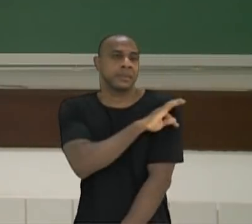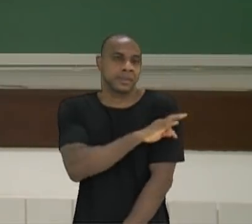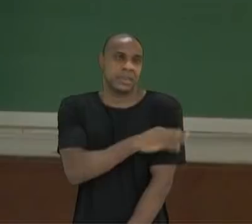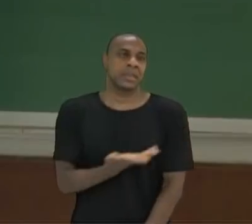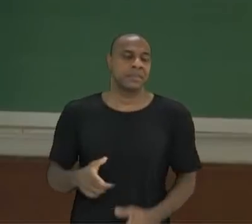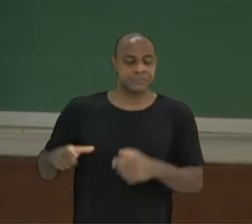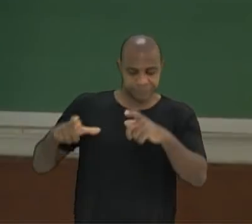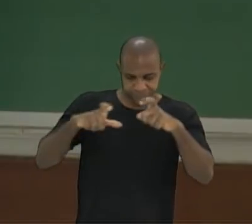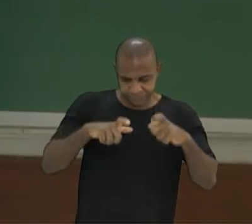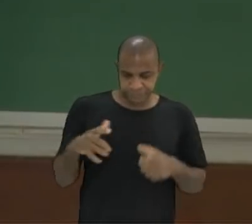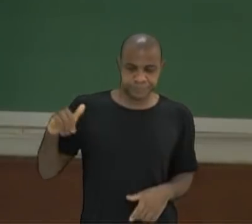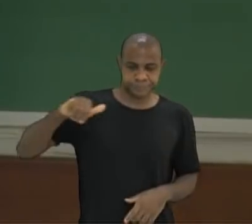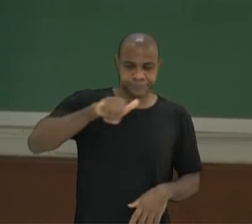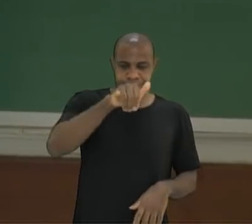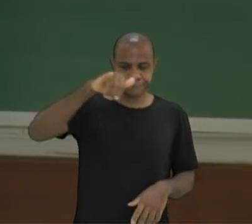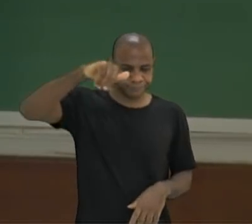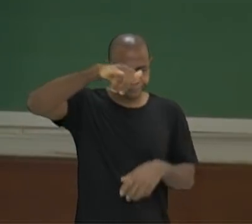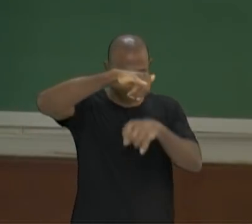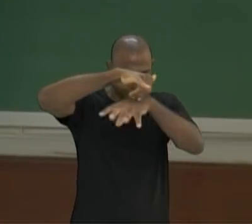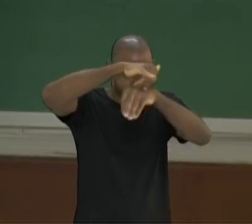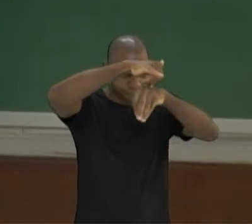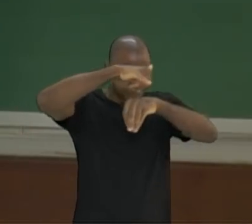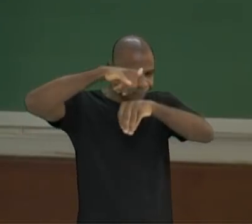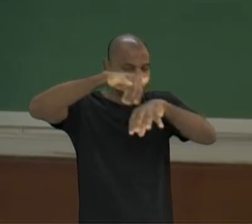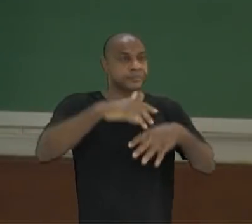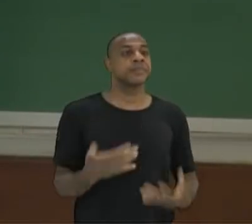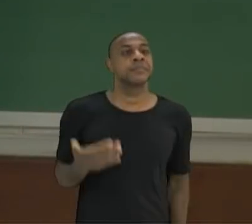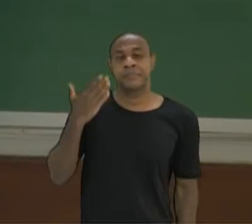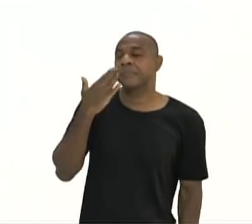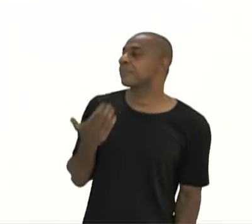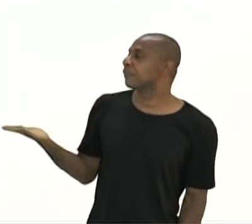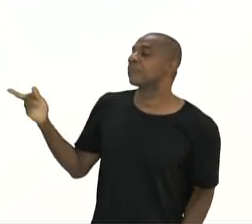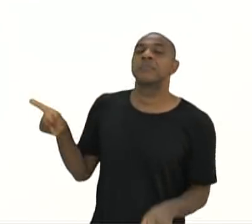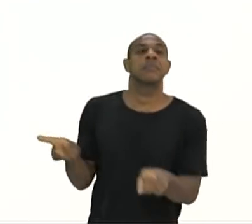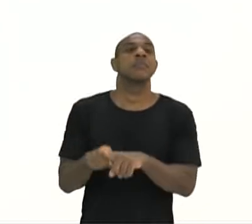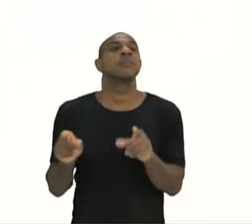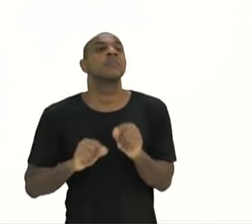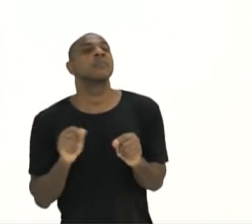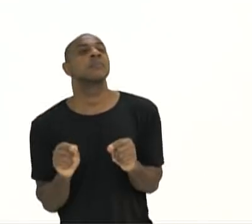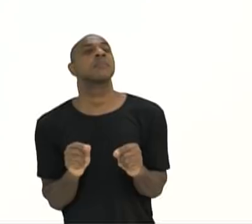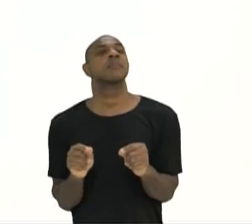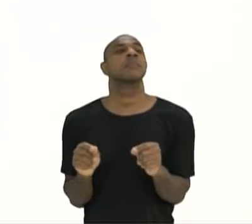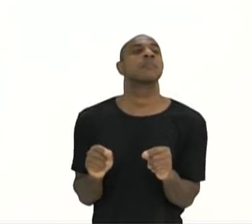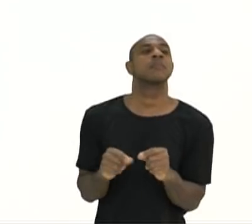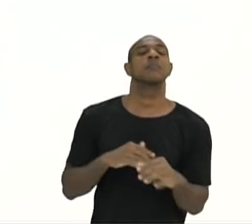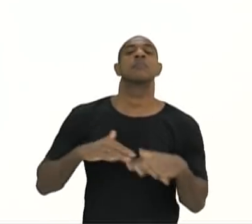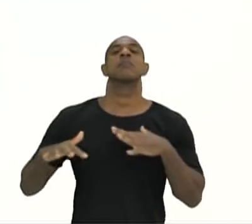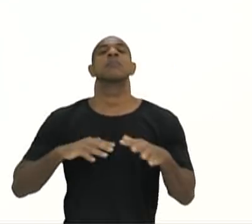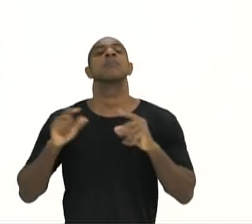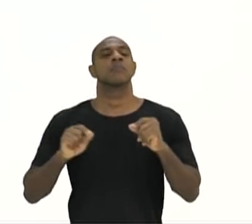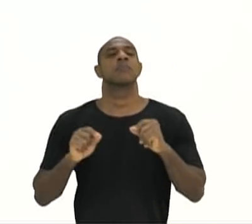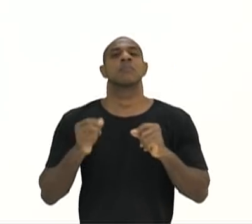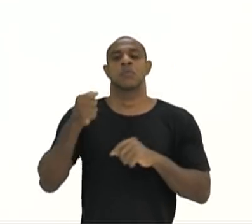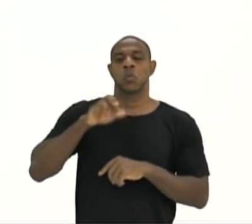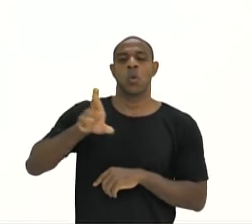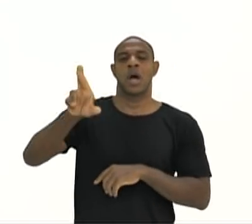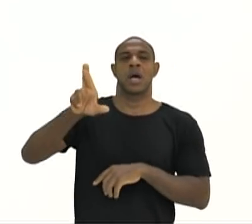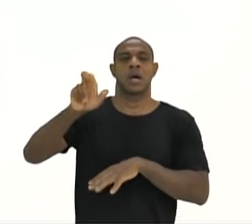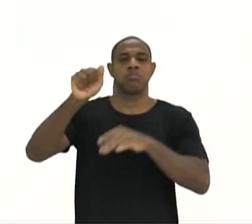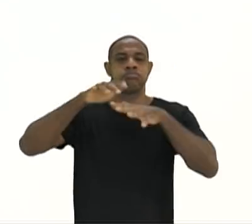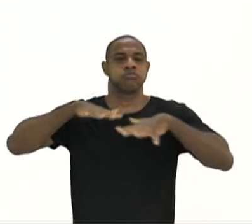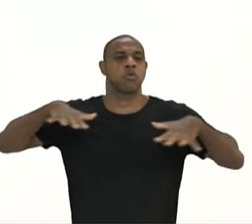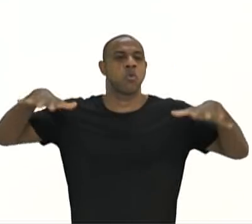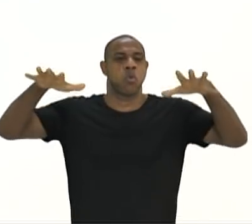essas fotografias aéreas. Depois, a gente também tem a captação da movimentação das massas de ar.